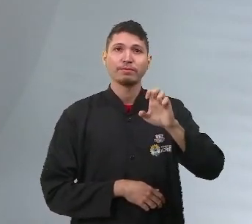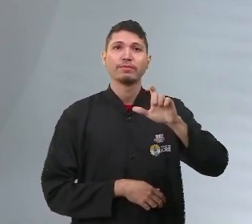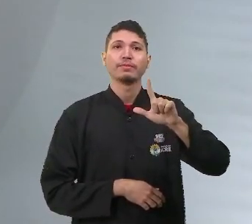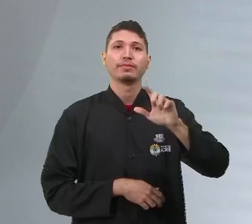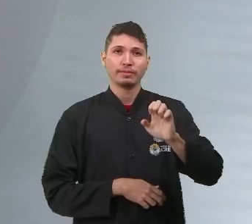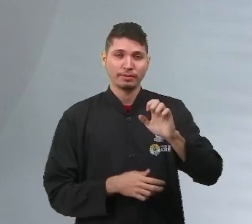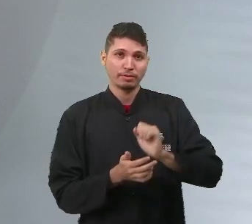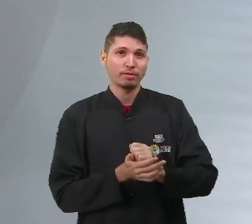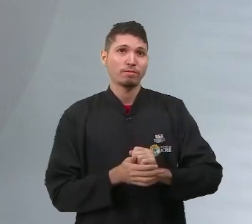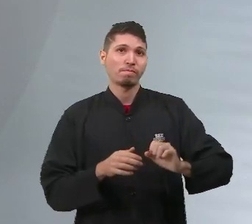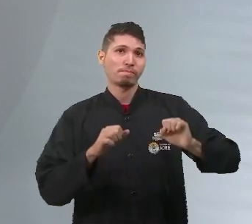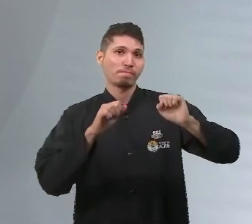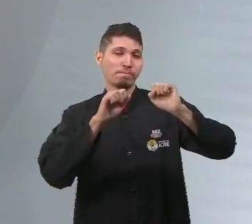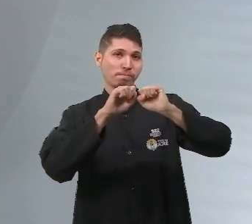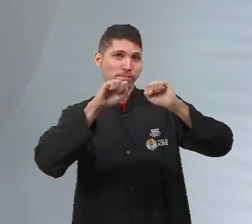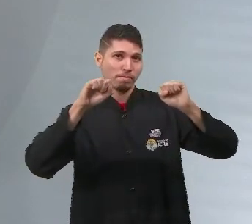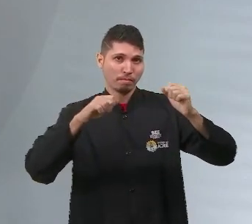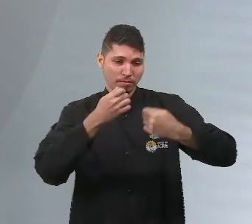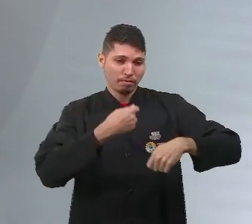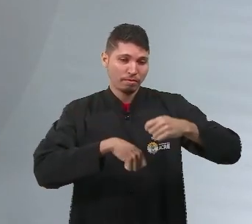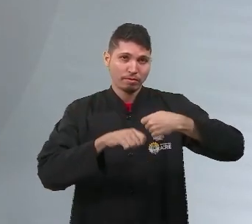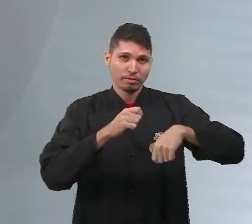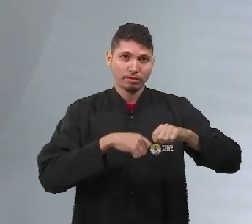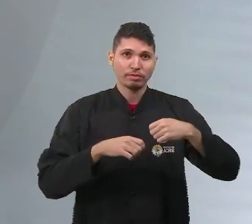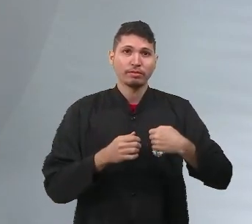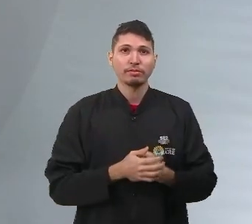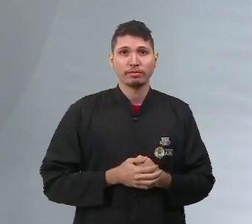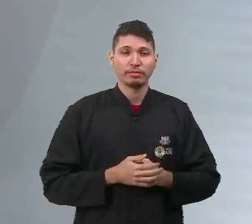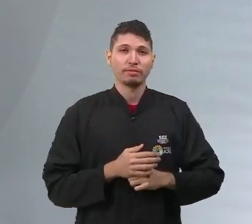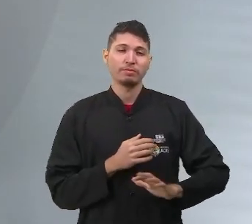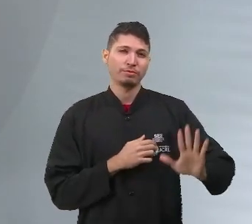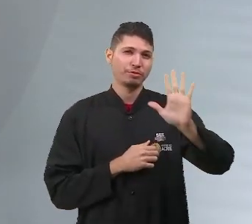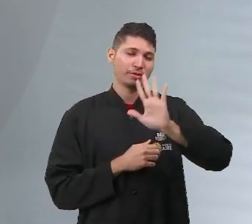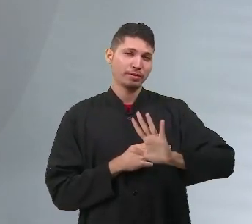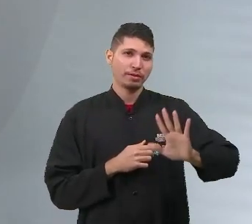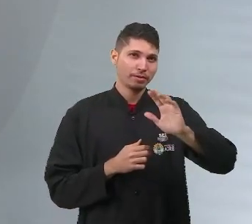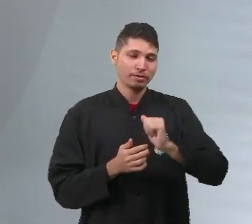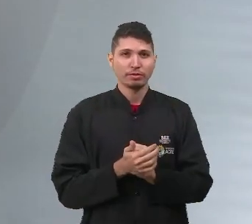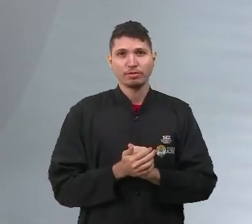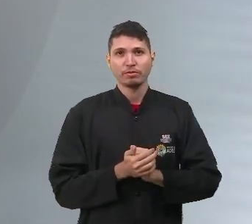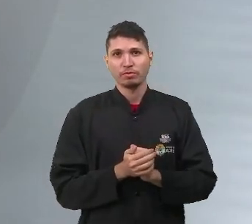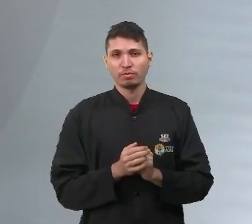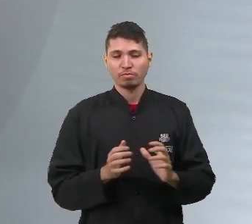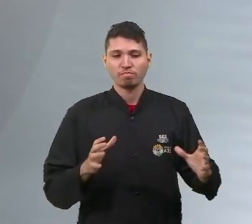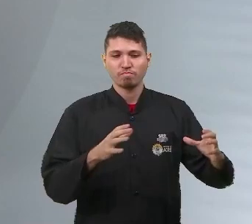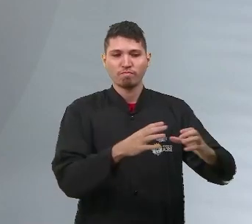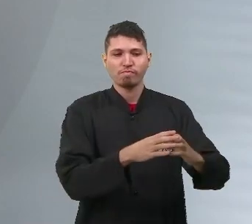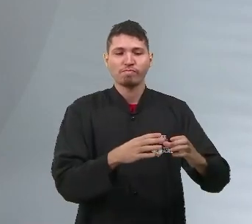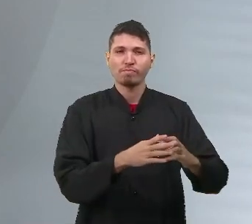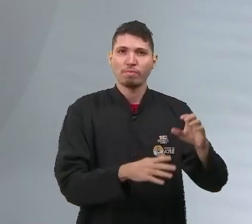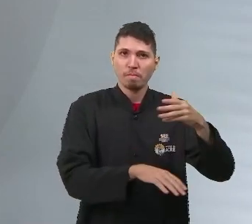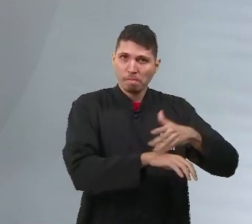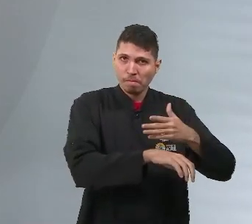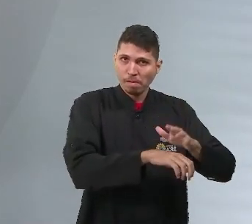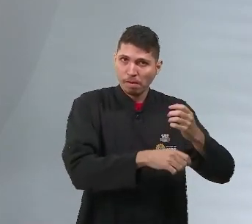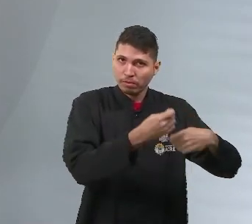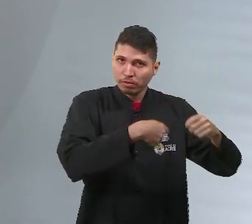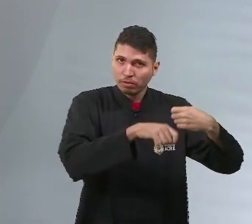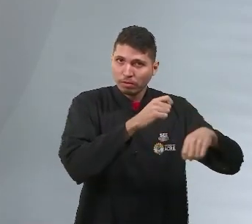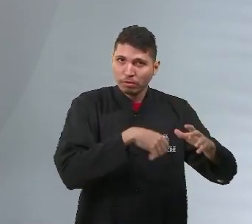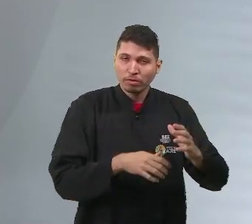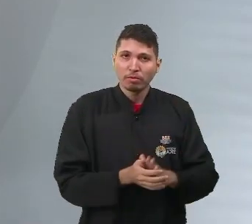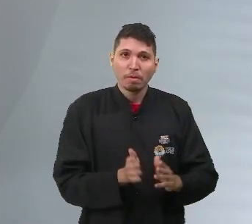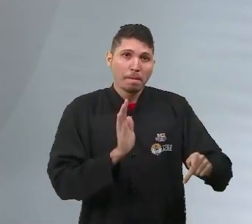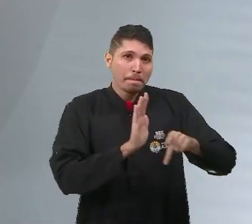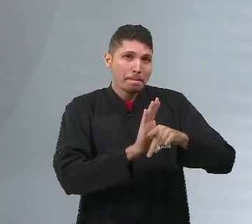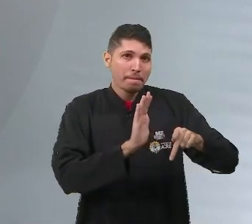o mercantilismo. O mercantilismo a gente entende, no geral, como um conjunto de práticas econômicas adotada pelos reis